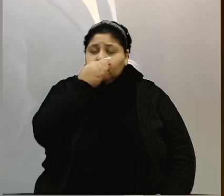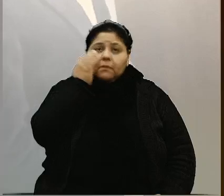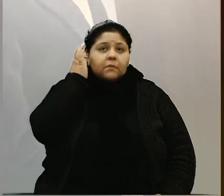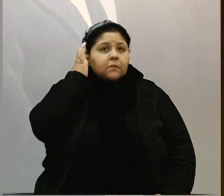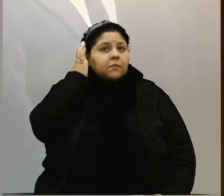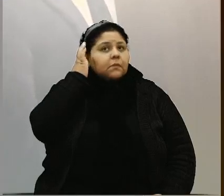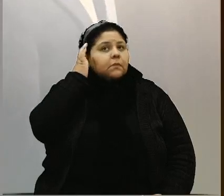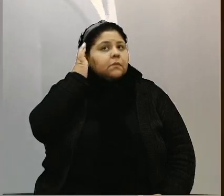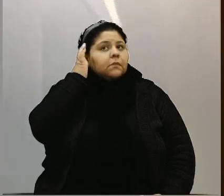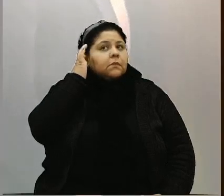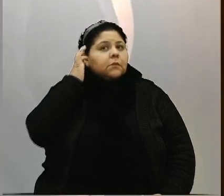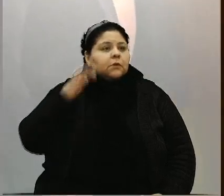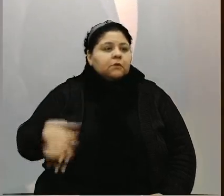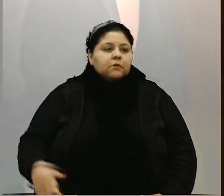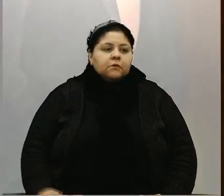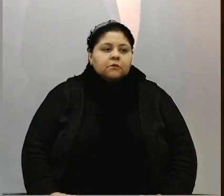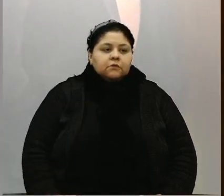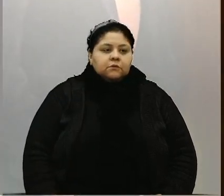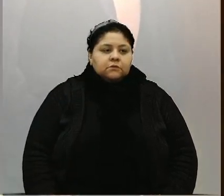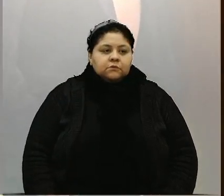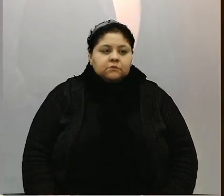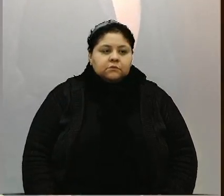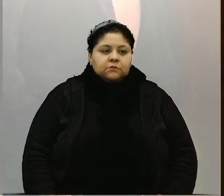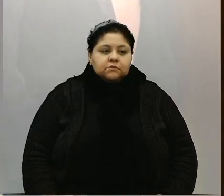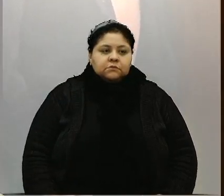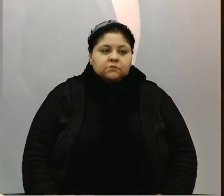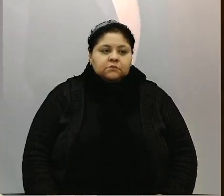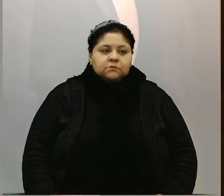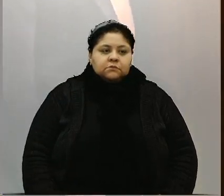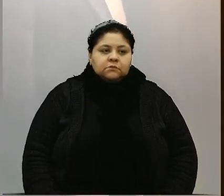Se eu precisar, eu peço socorro para o senhor.